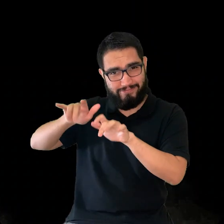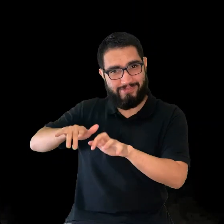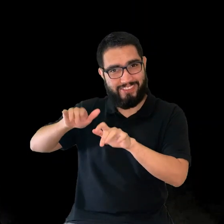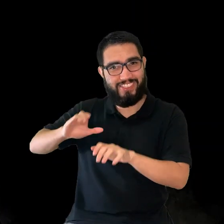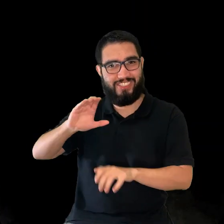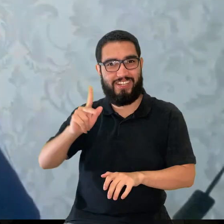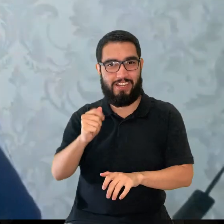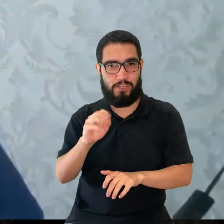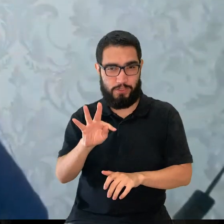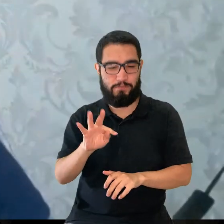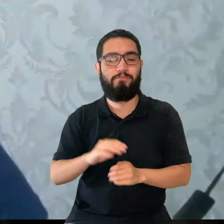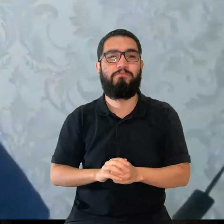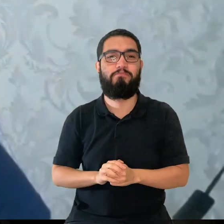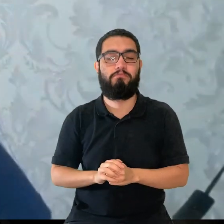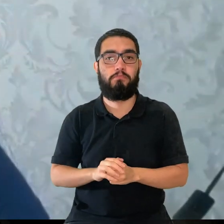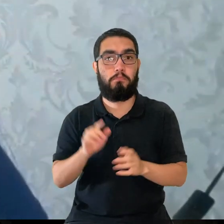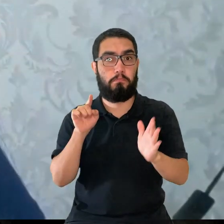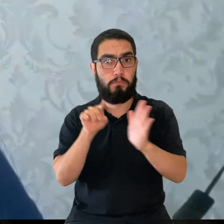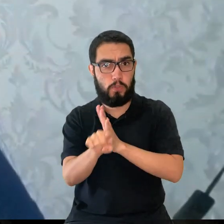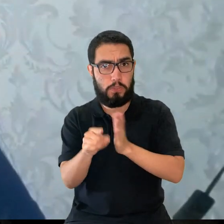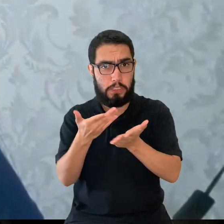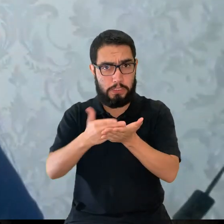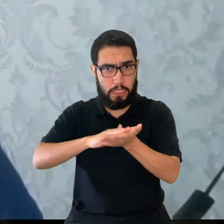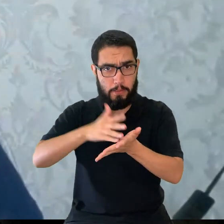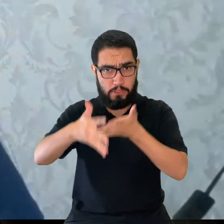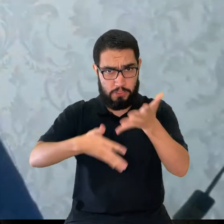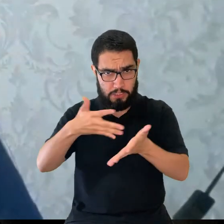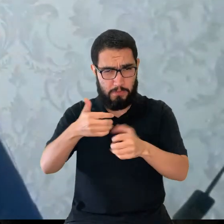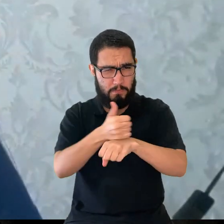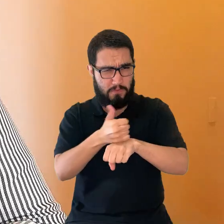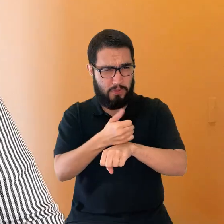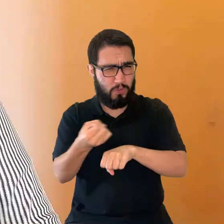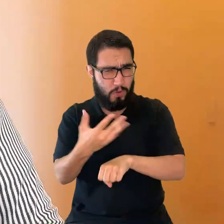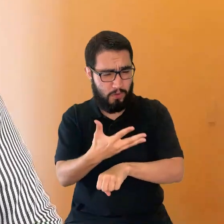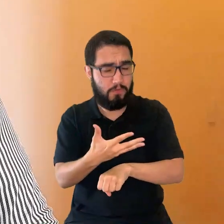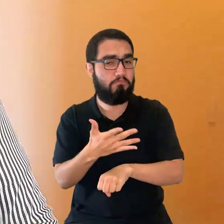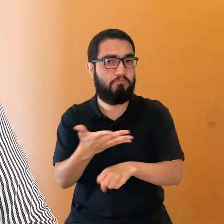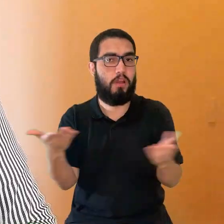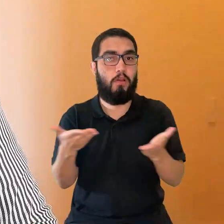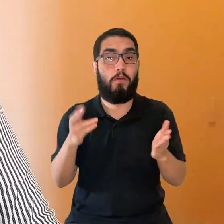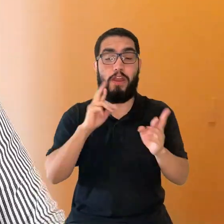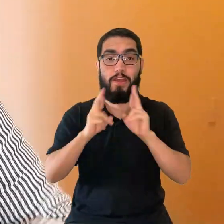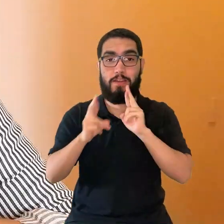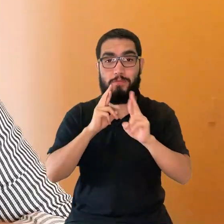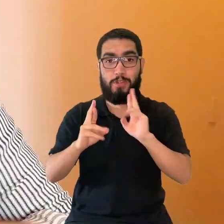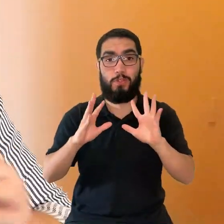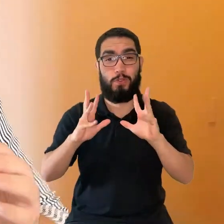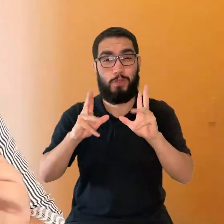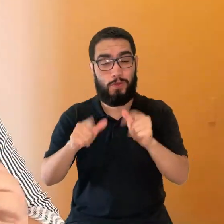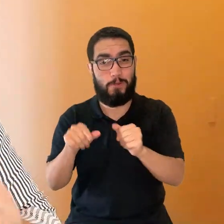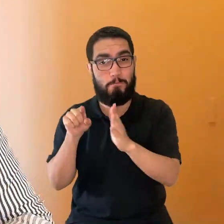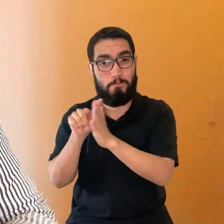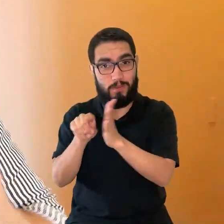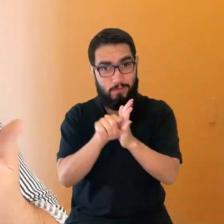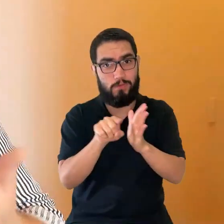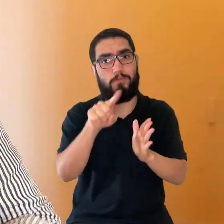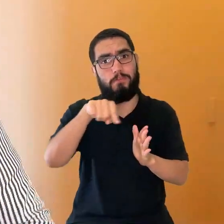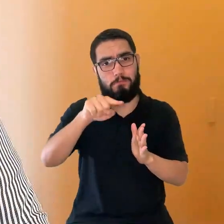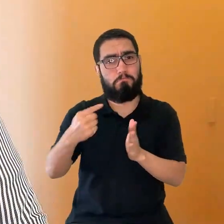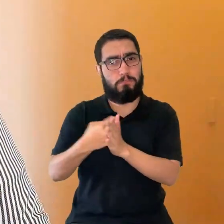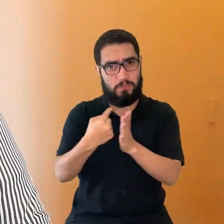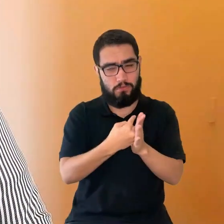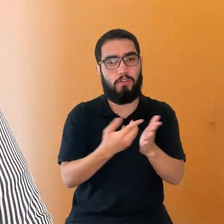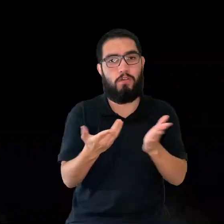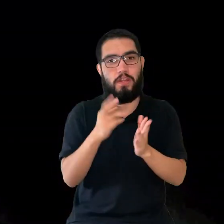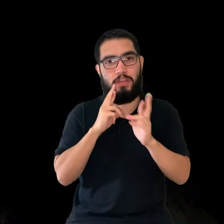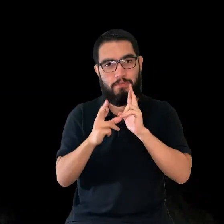última live. Intérprete de Libras, uma nova profissão? Então nós vamos agora responder a todas as questões